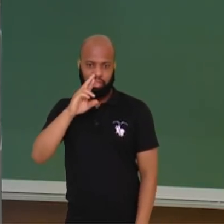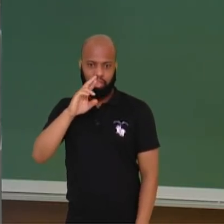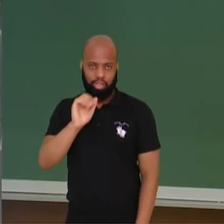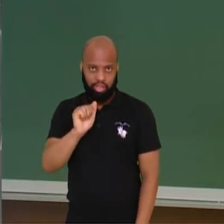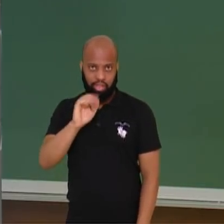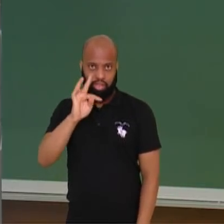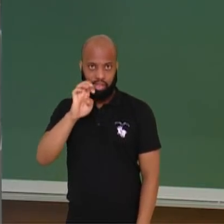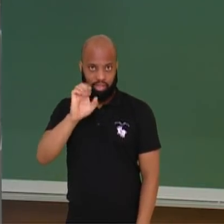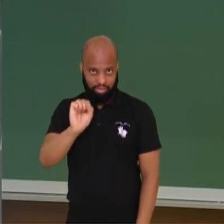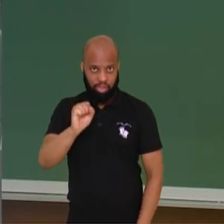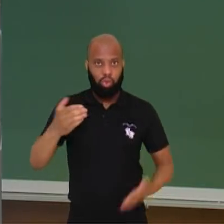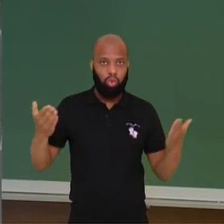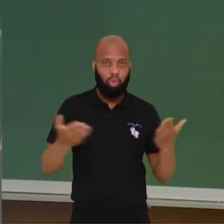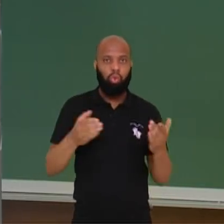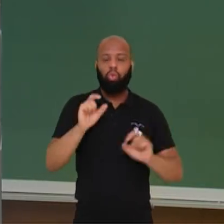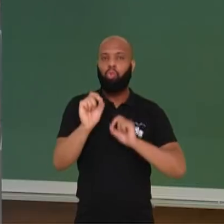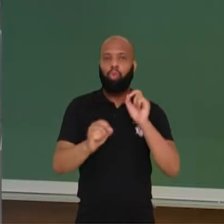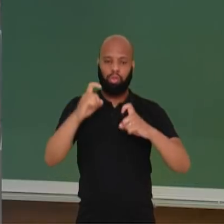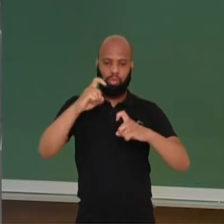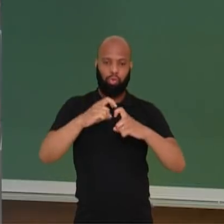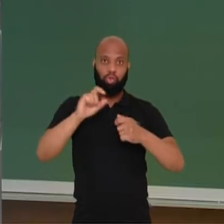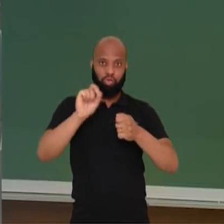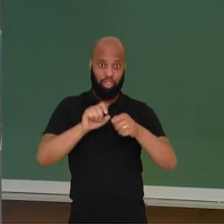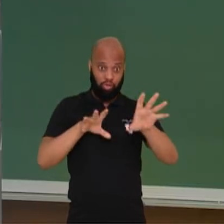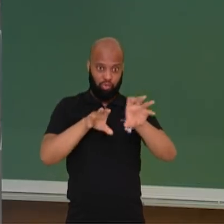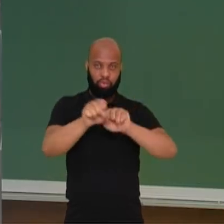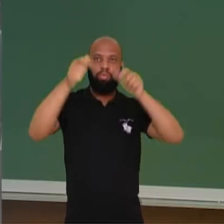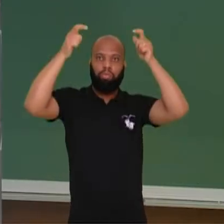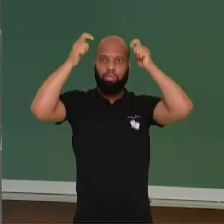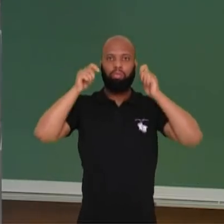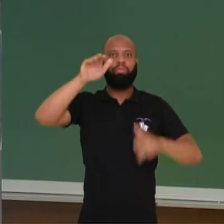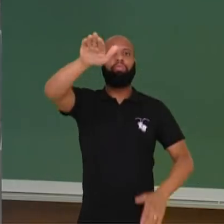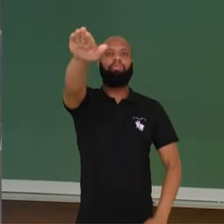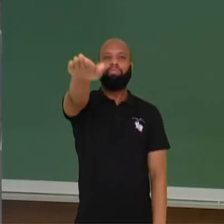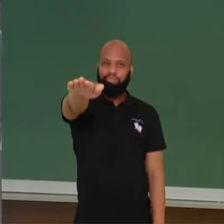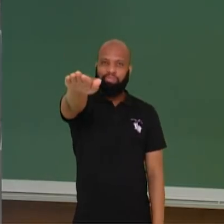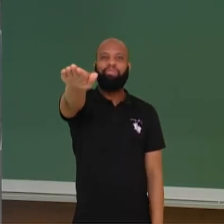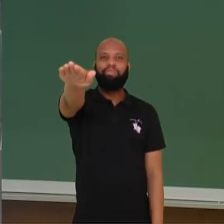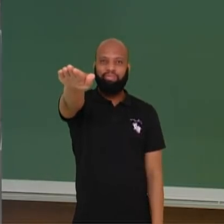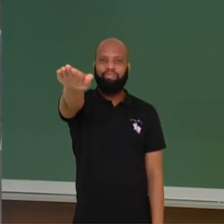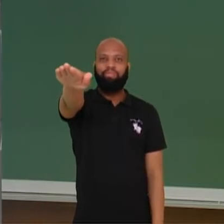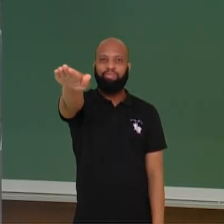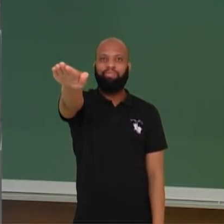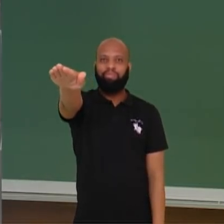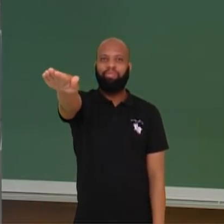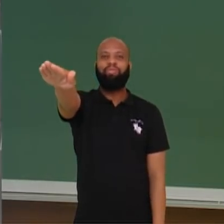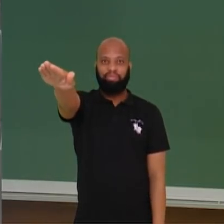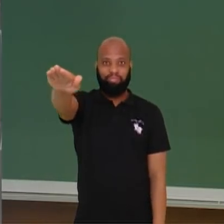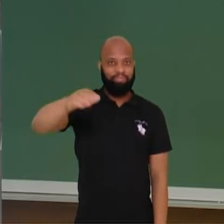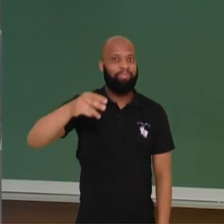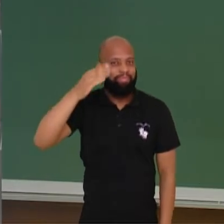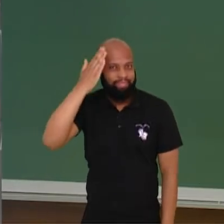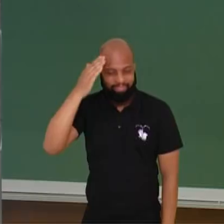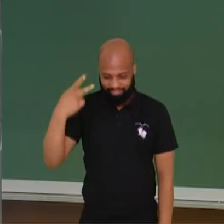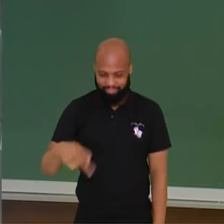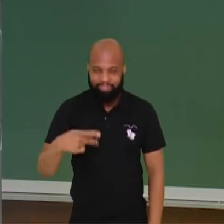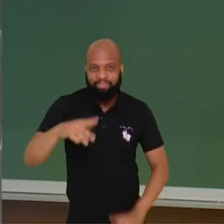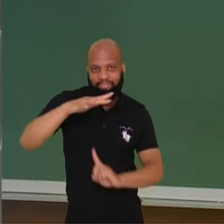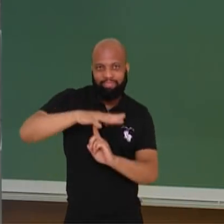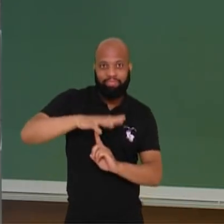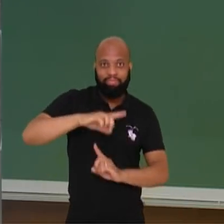de Hipócrates. Bonito juramento, né? Nessa época de pandemia, sabe que um professor aqui do estado do